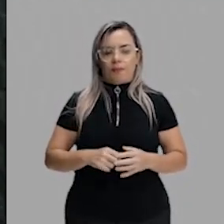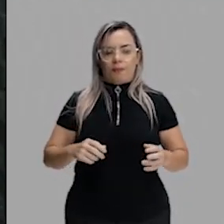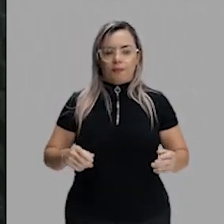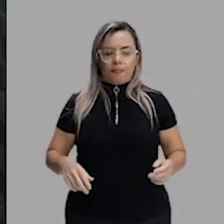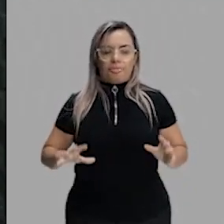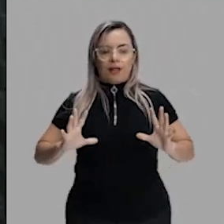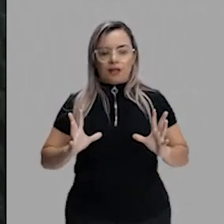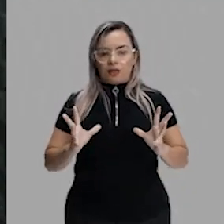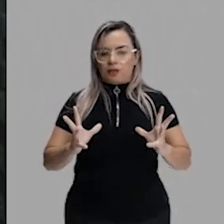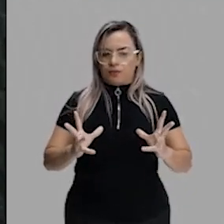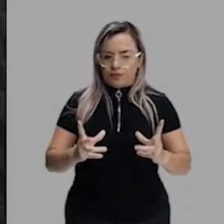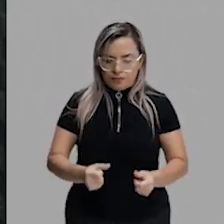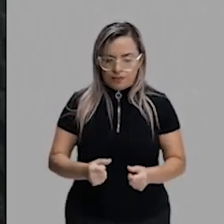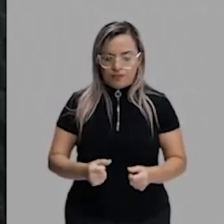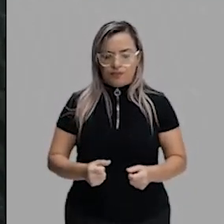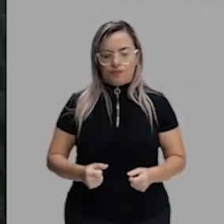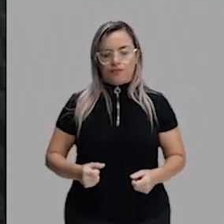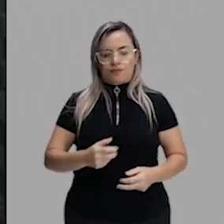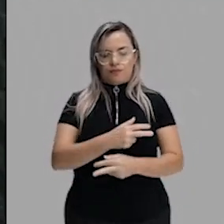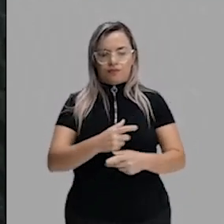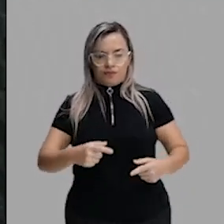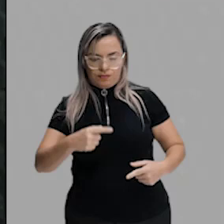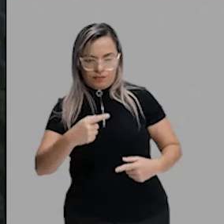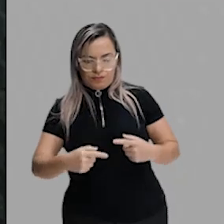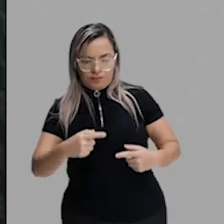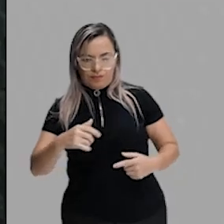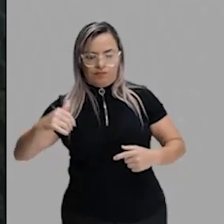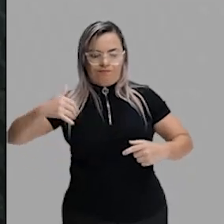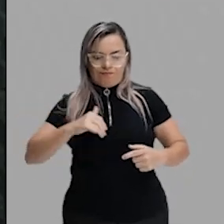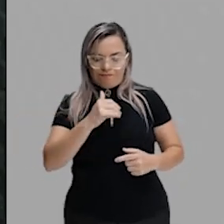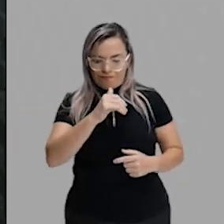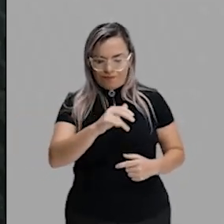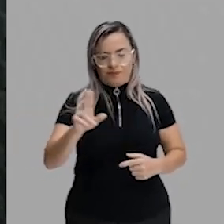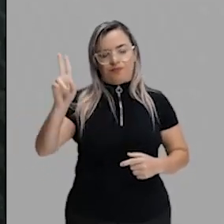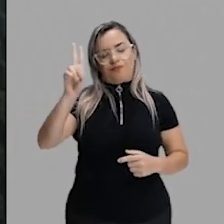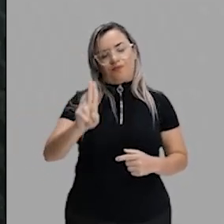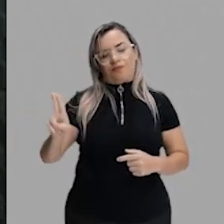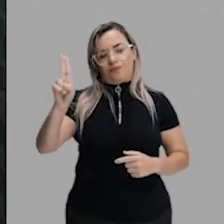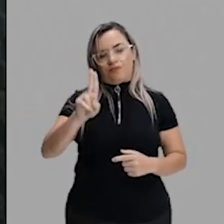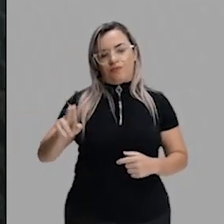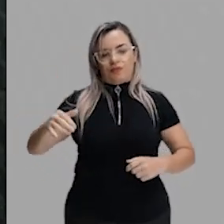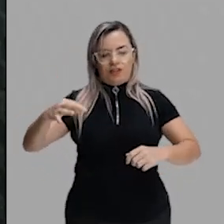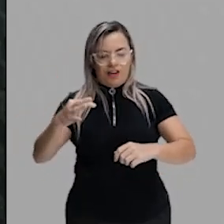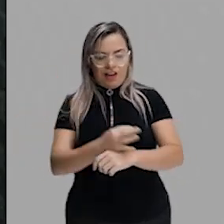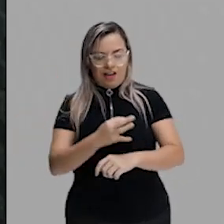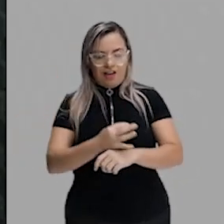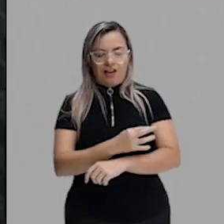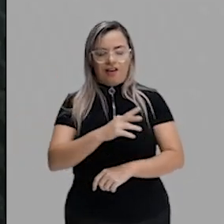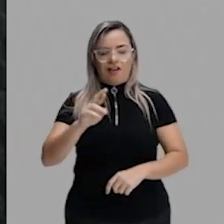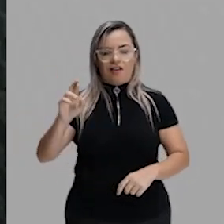tomada, quando você liga ele que ele se aquece, ele funciona a resistência, ok?